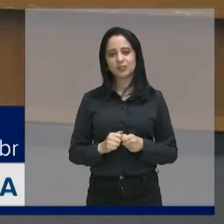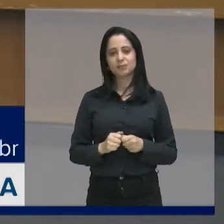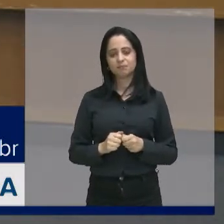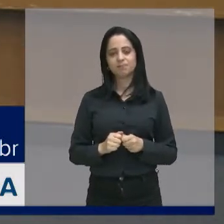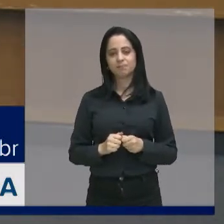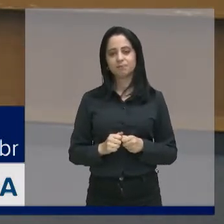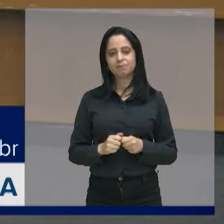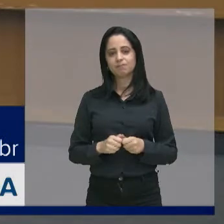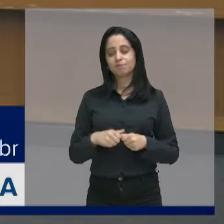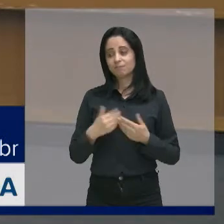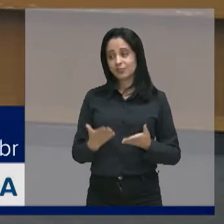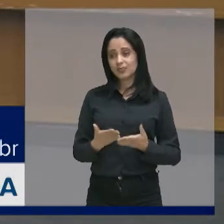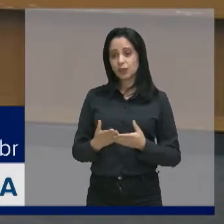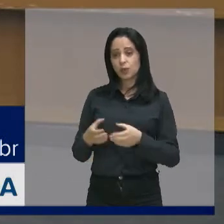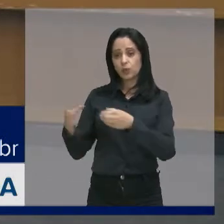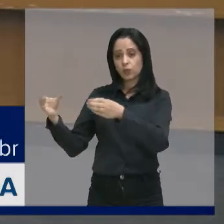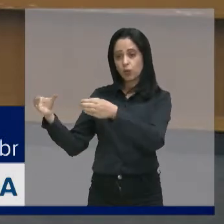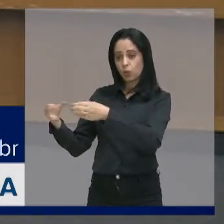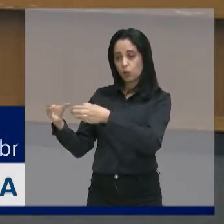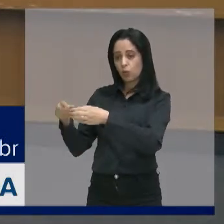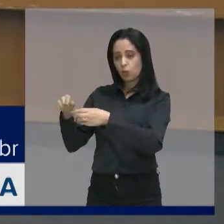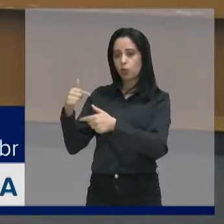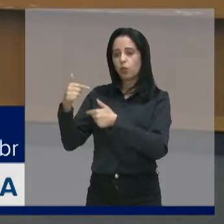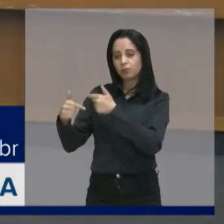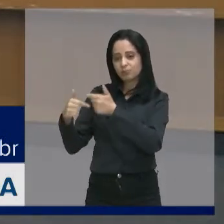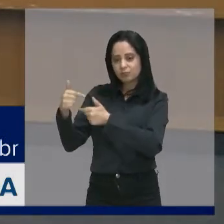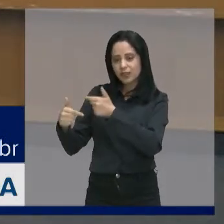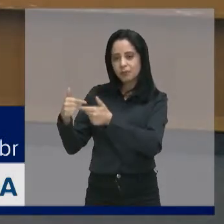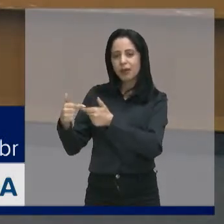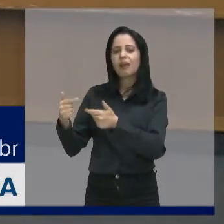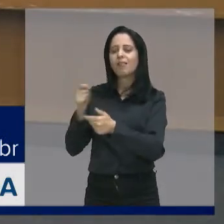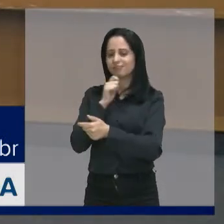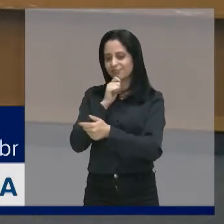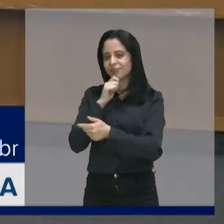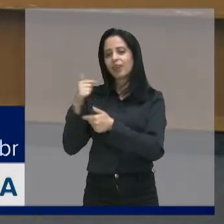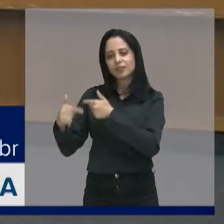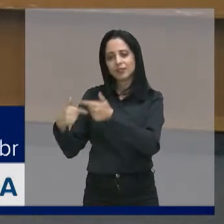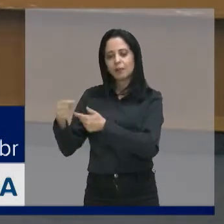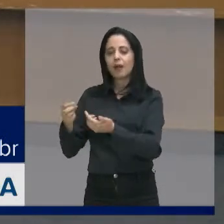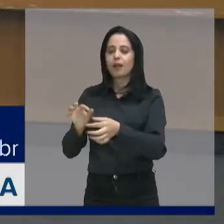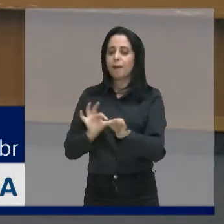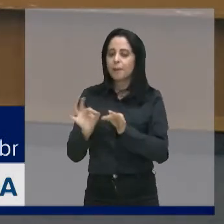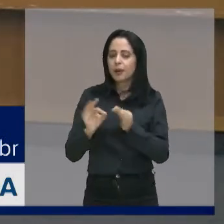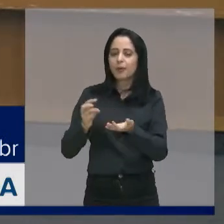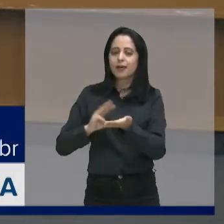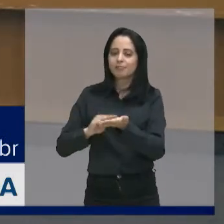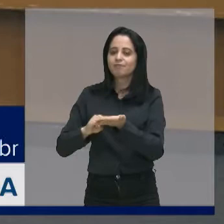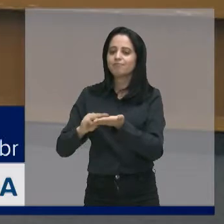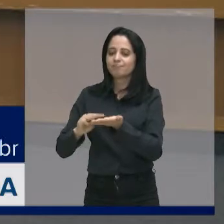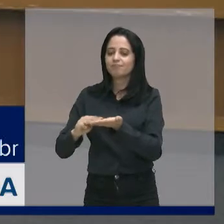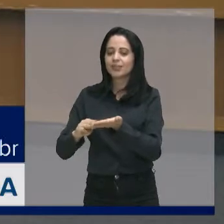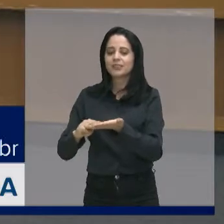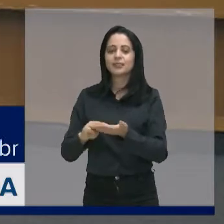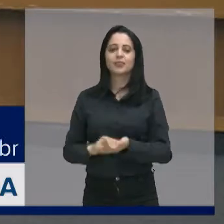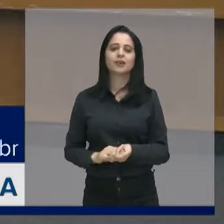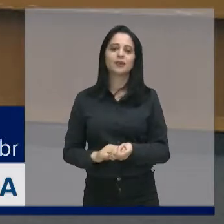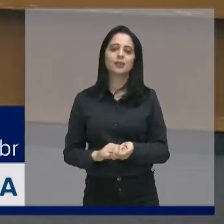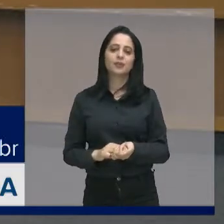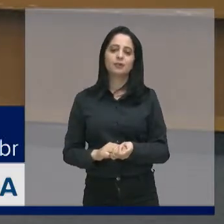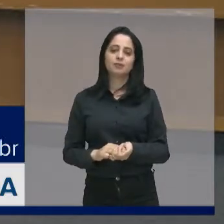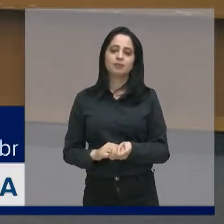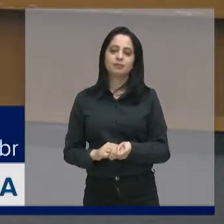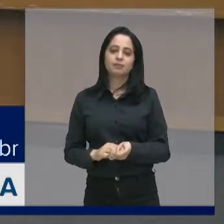A equipe ainda faz, fica lá o pessoal, o irmão dele, a esposa, mas deixa esse